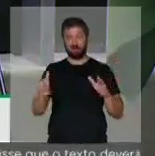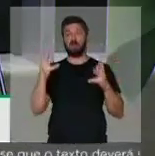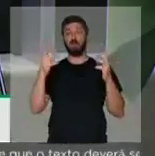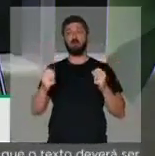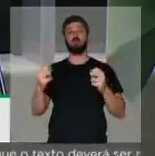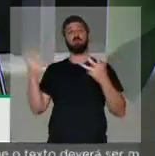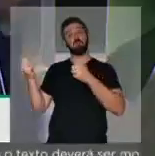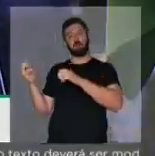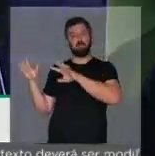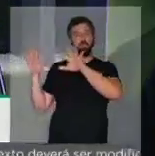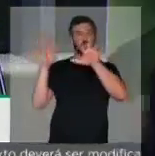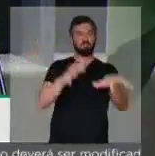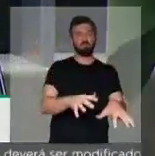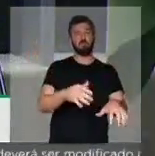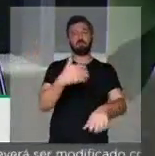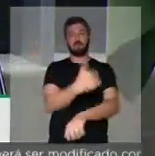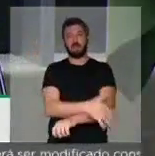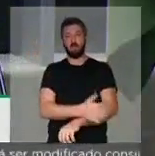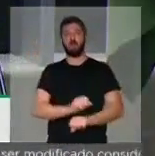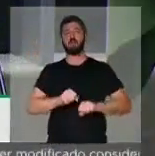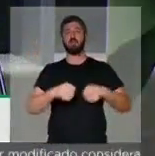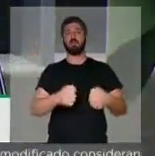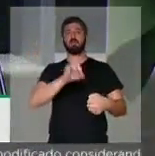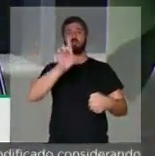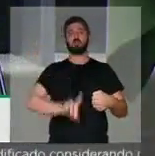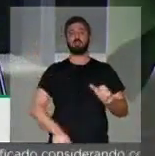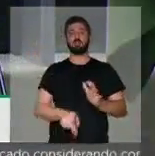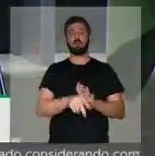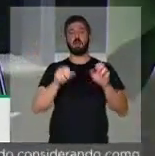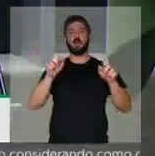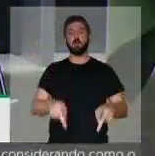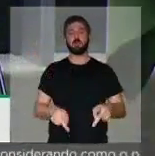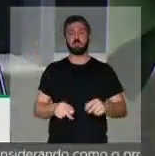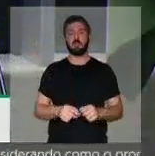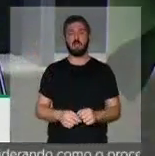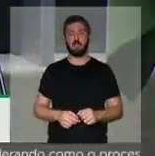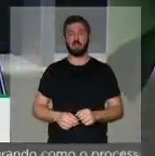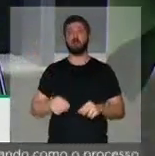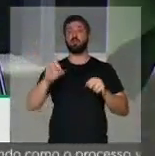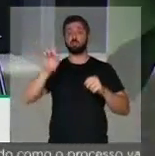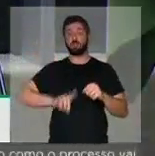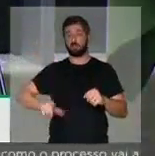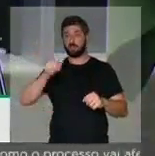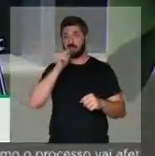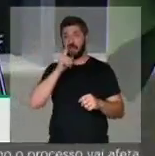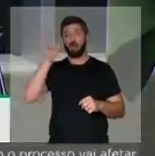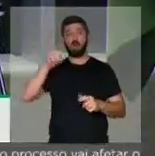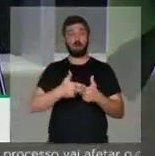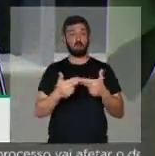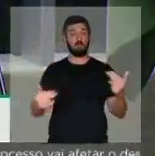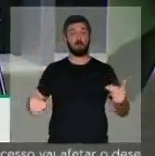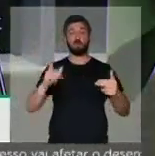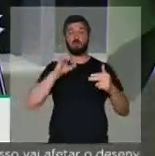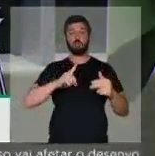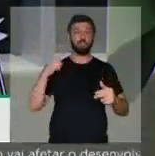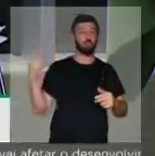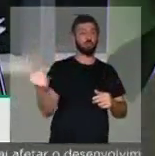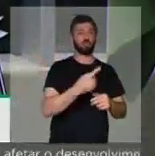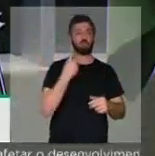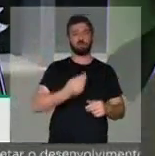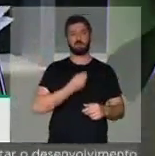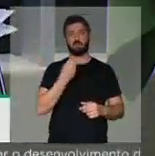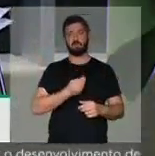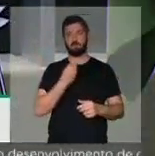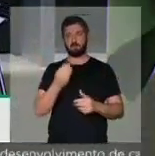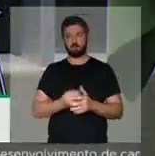o bloco na rua. Vamos defender o direito à aposentadoria e à água como bem comum essencial à